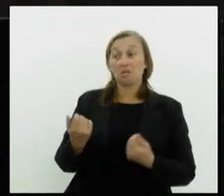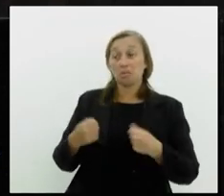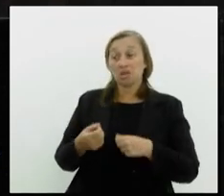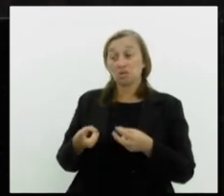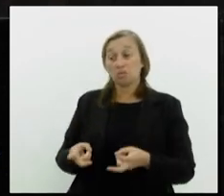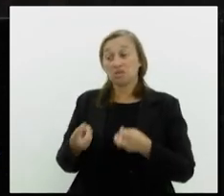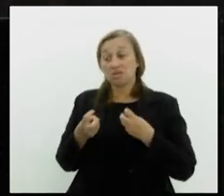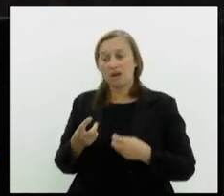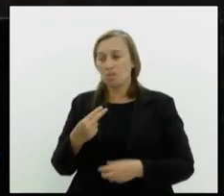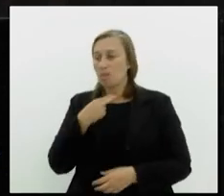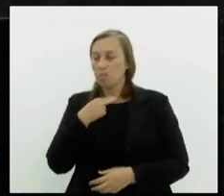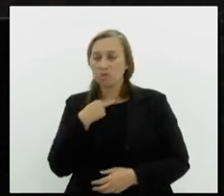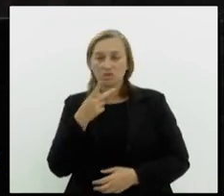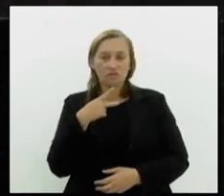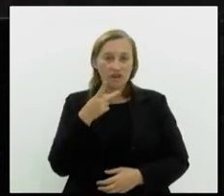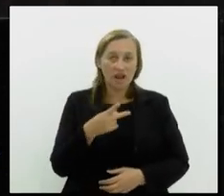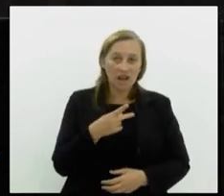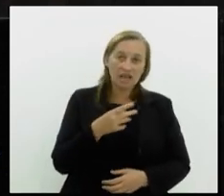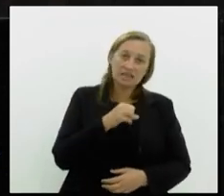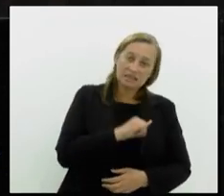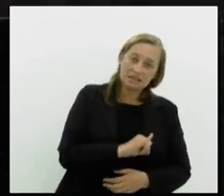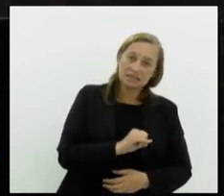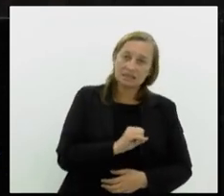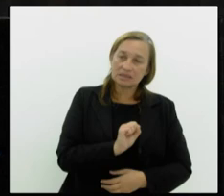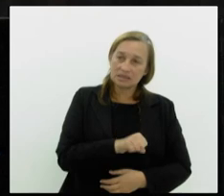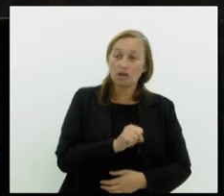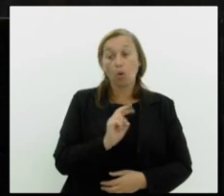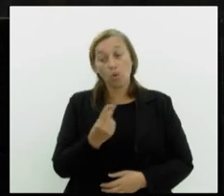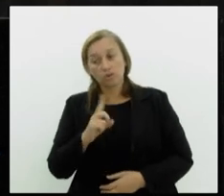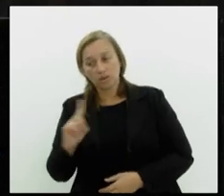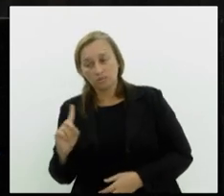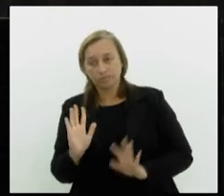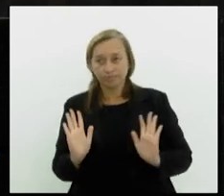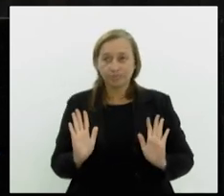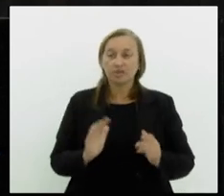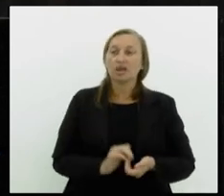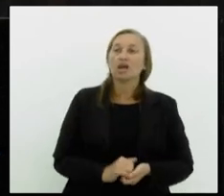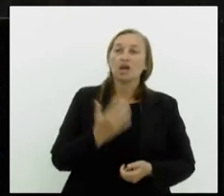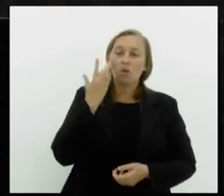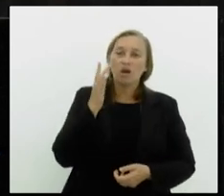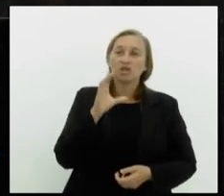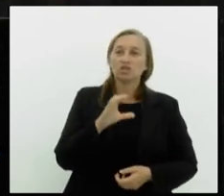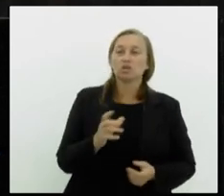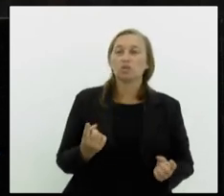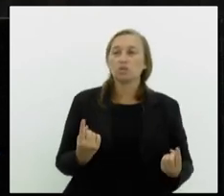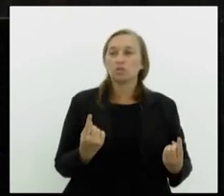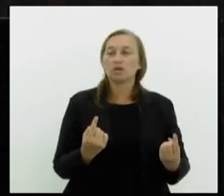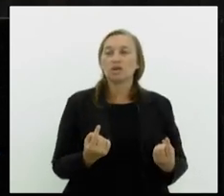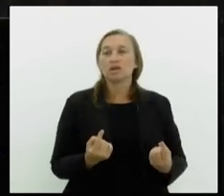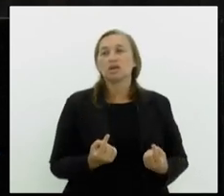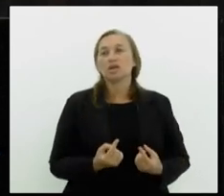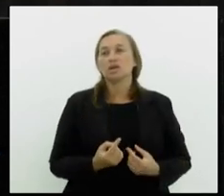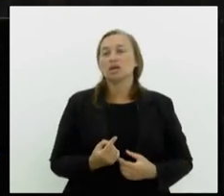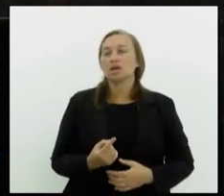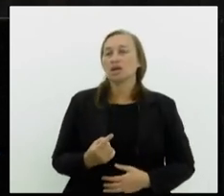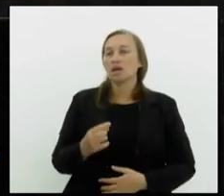Não posso afirmar se foram ou não. Eu acho que compete à INEA,